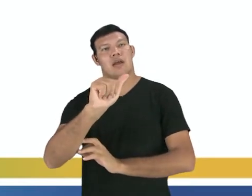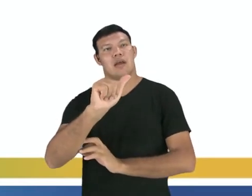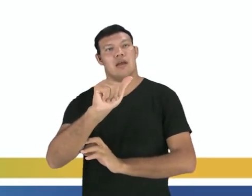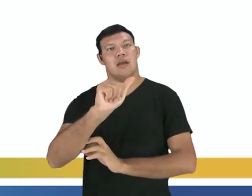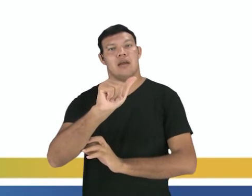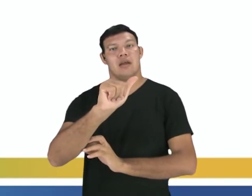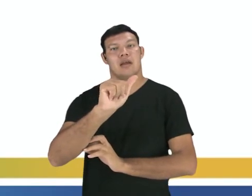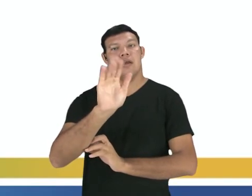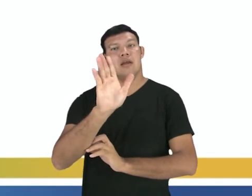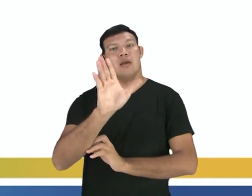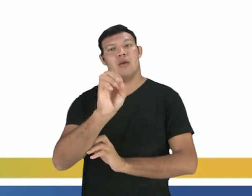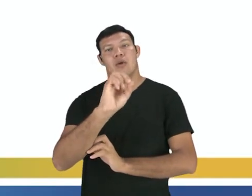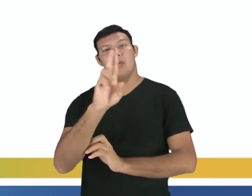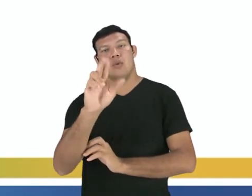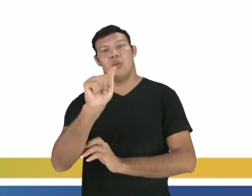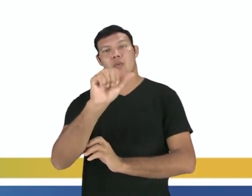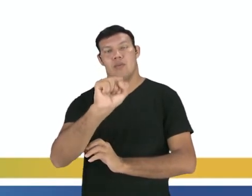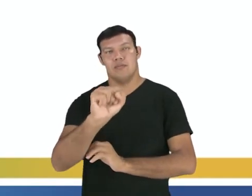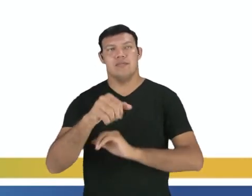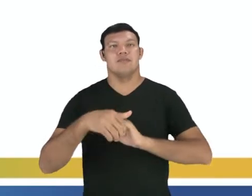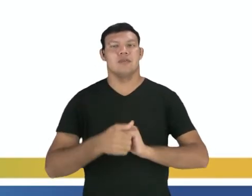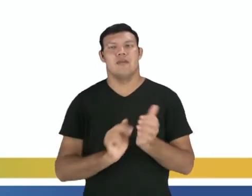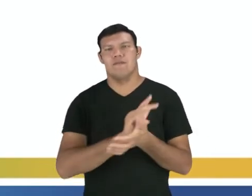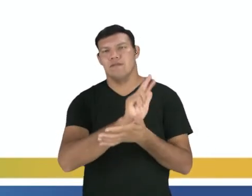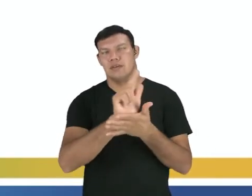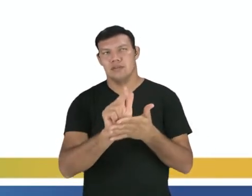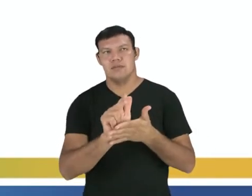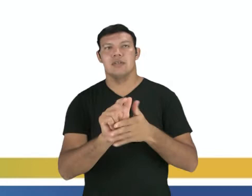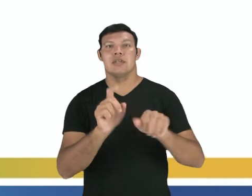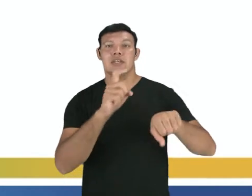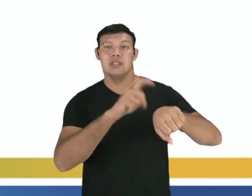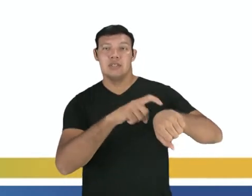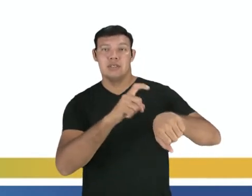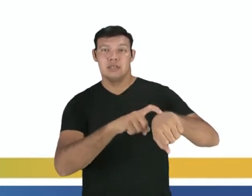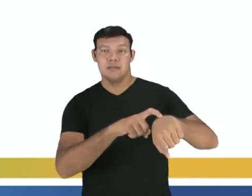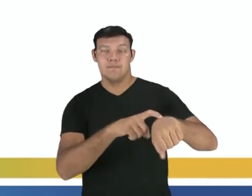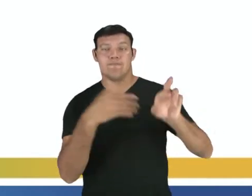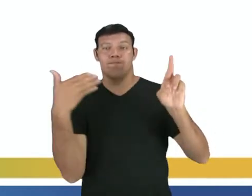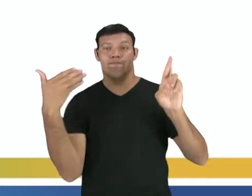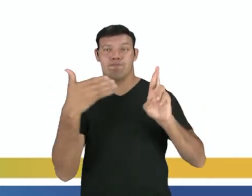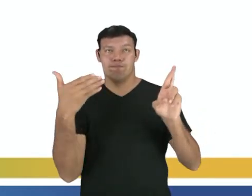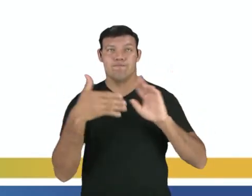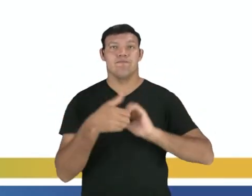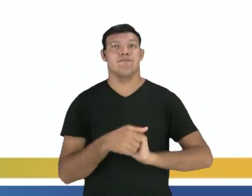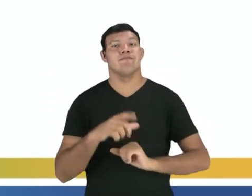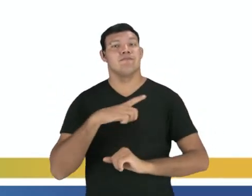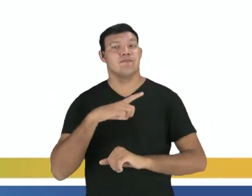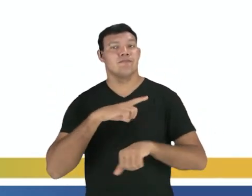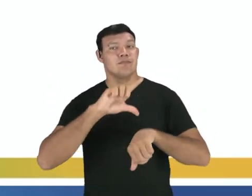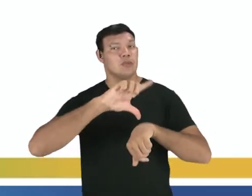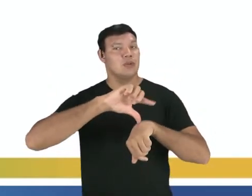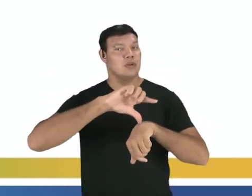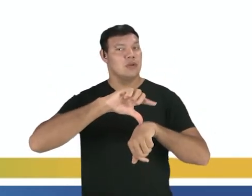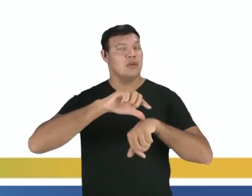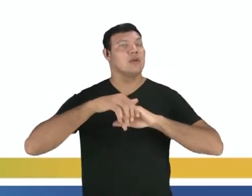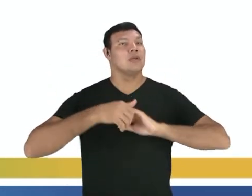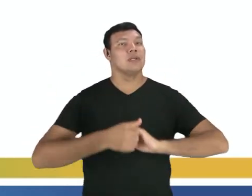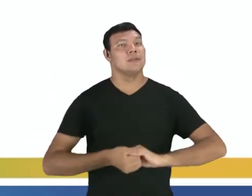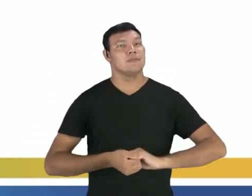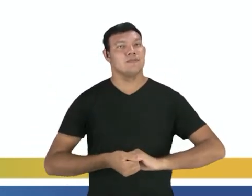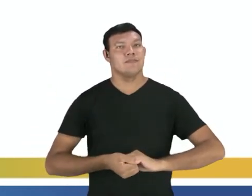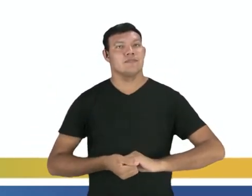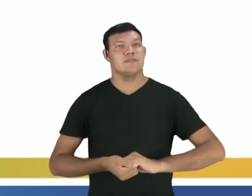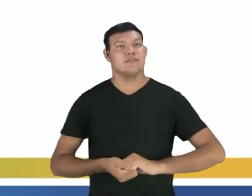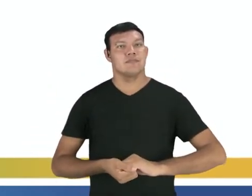hino para indicação de tempo nós temos aí o horário veja só